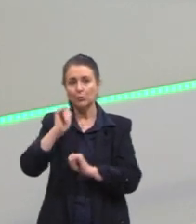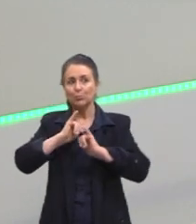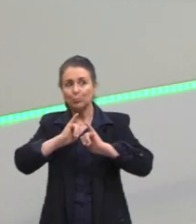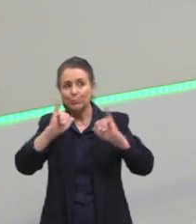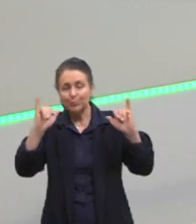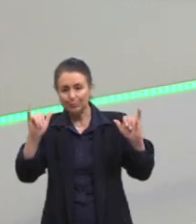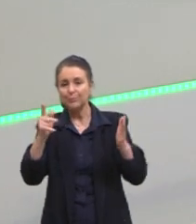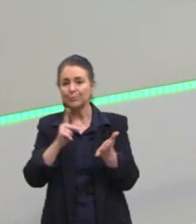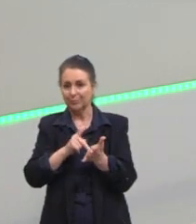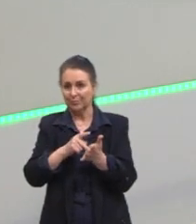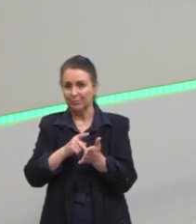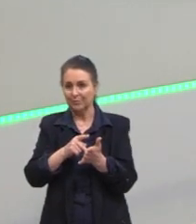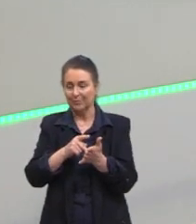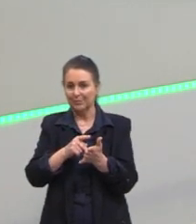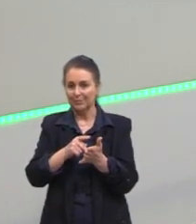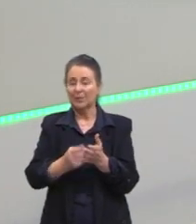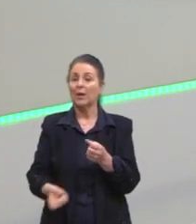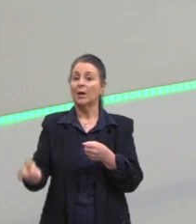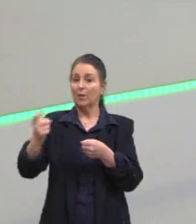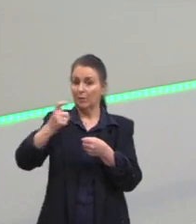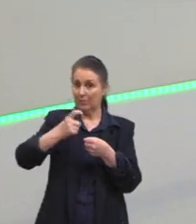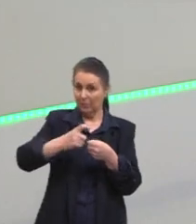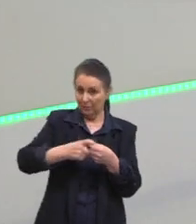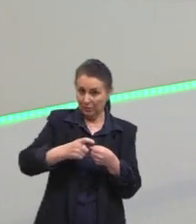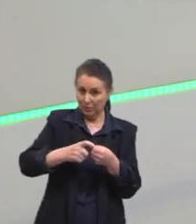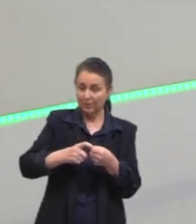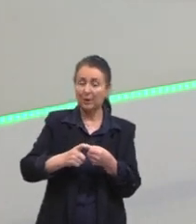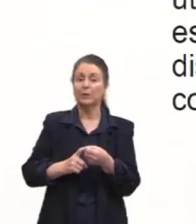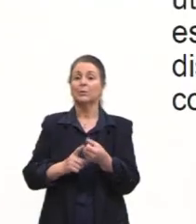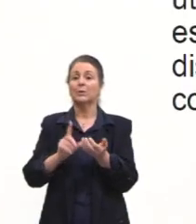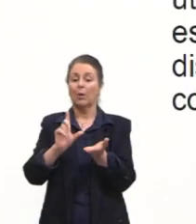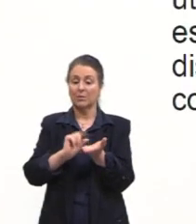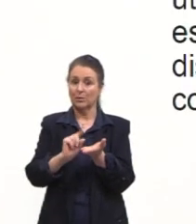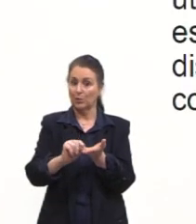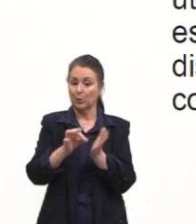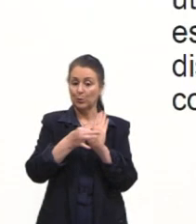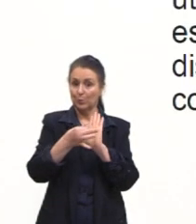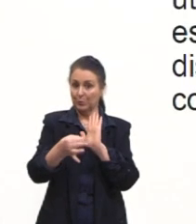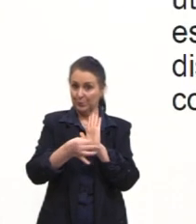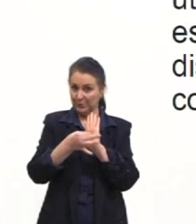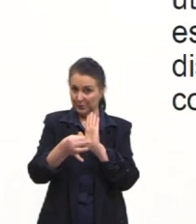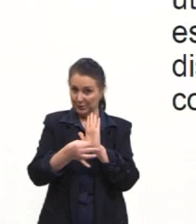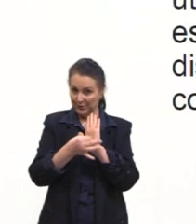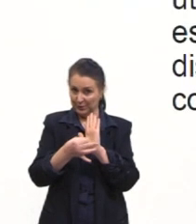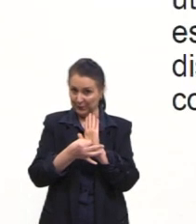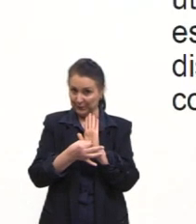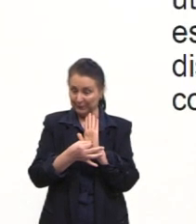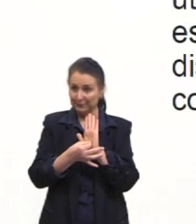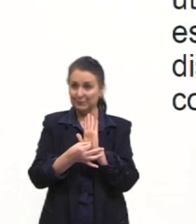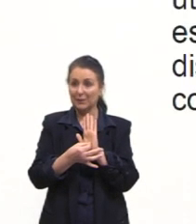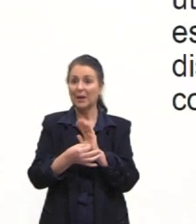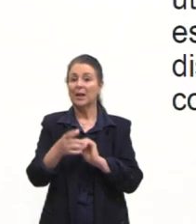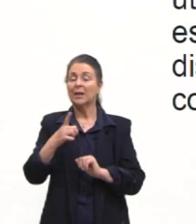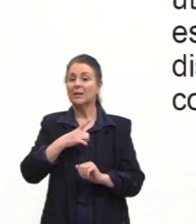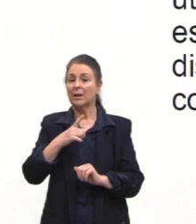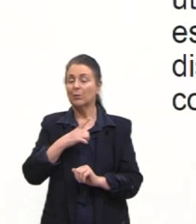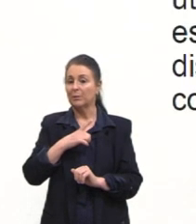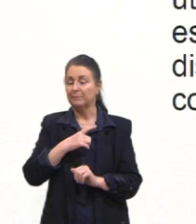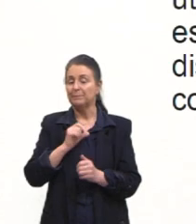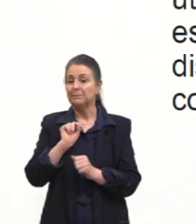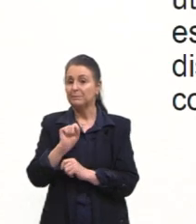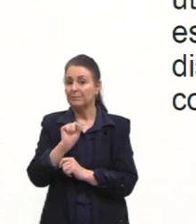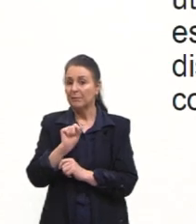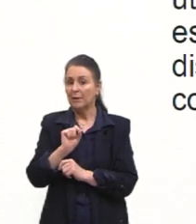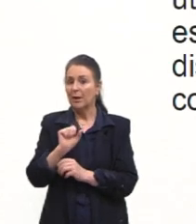adiante. Voltando ali aos nossos artigos de opinião, né? Lá nos nossos artigos de opinião, a gente vai ter então